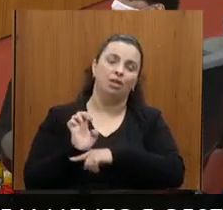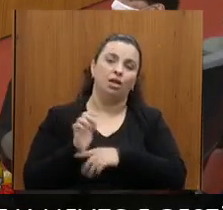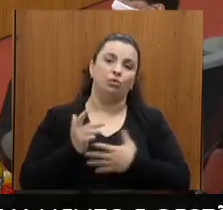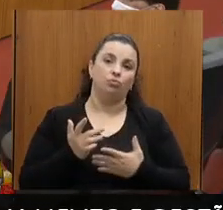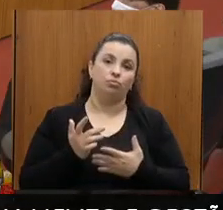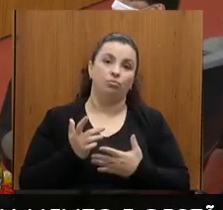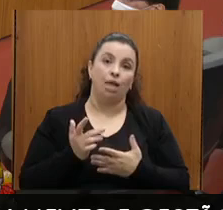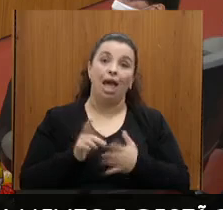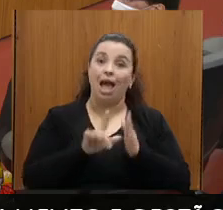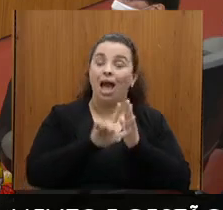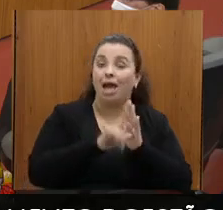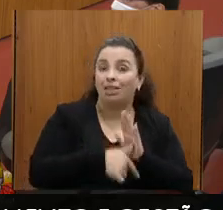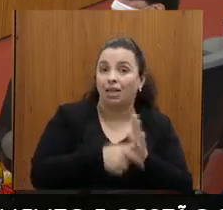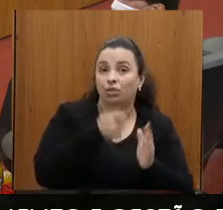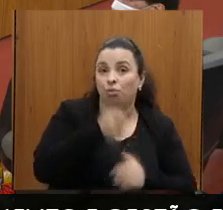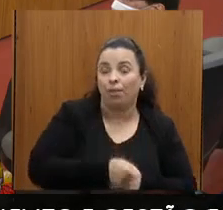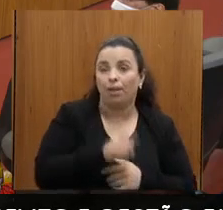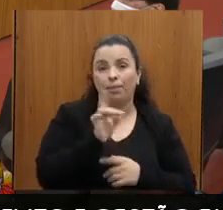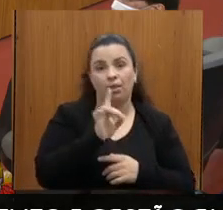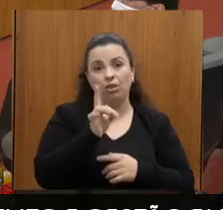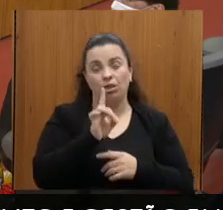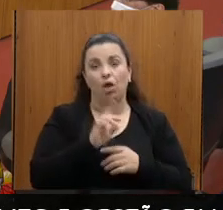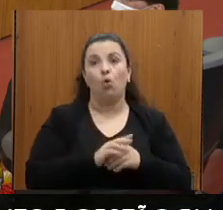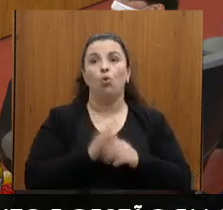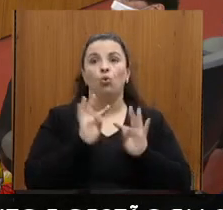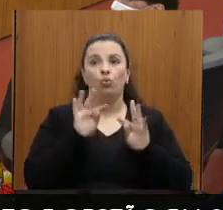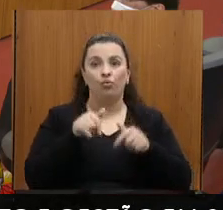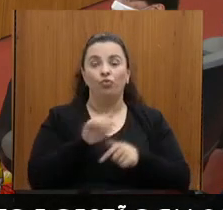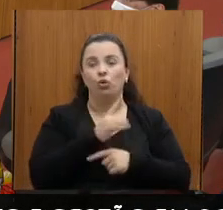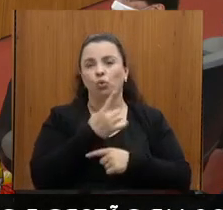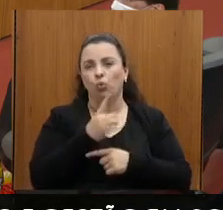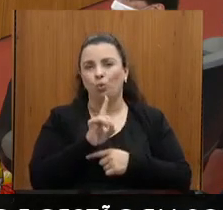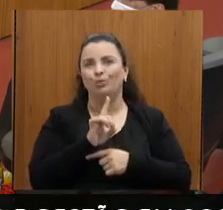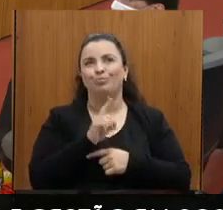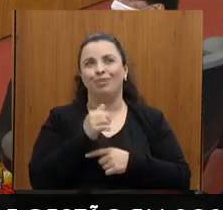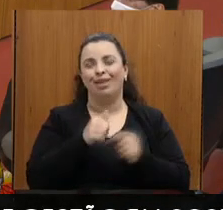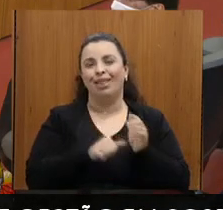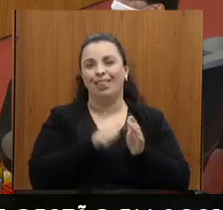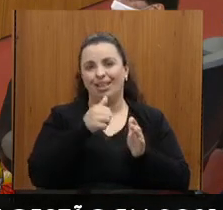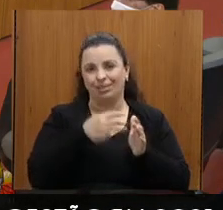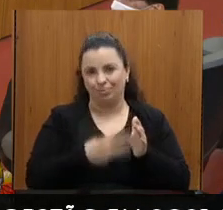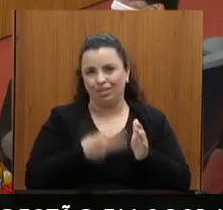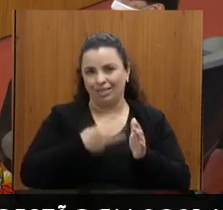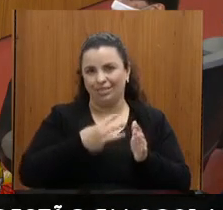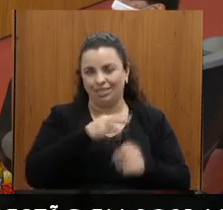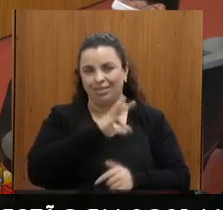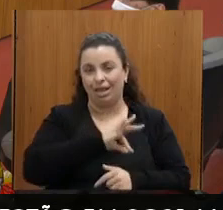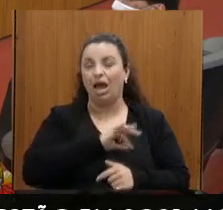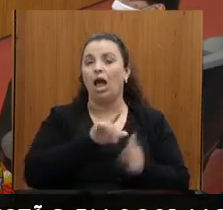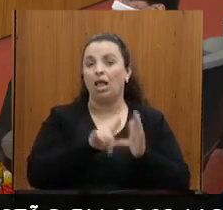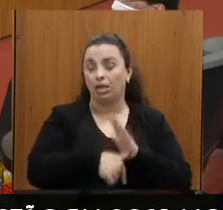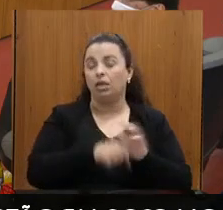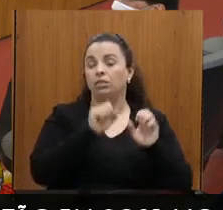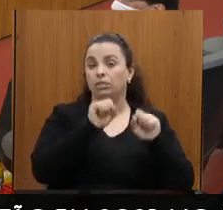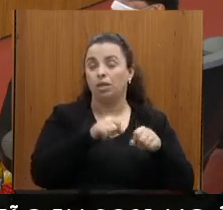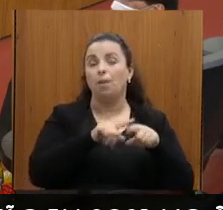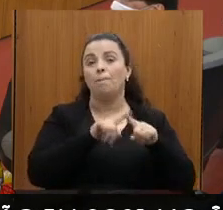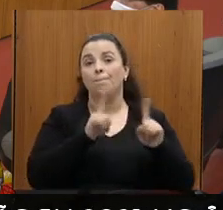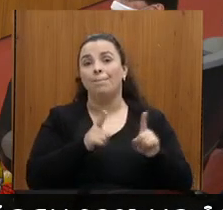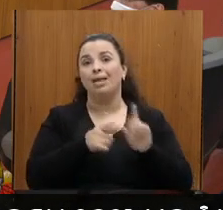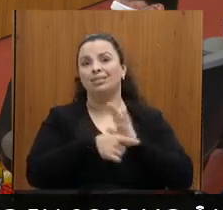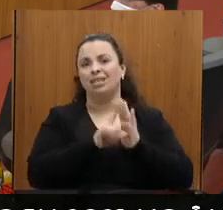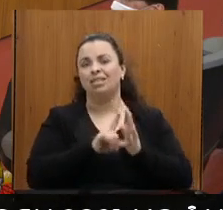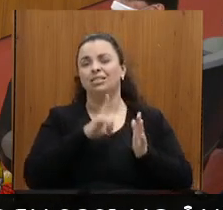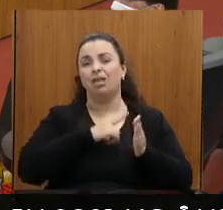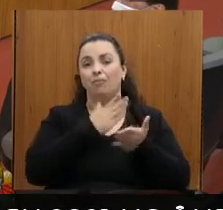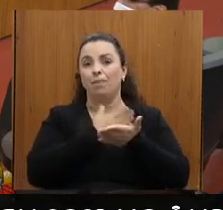atraso do pagamento, houve atraso no final do mandato 13º, é verdade, mas não houve atraso de pagamento de salário do mês para o outro, houve um parcelamento, mas todo mundo recebia